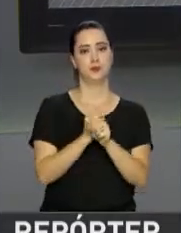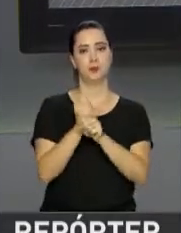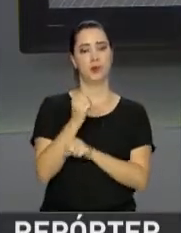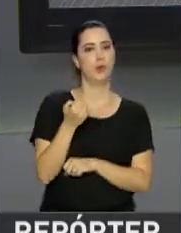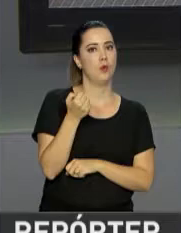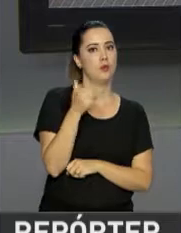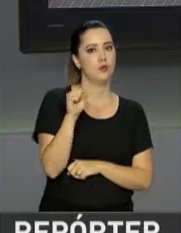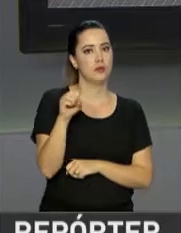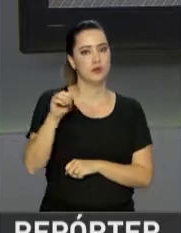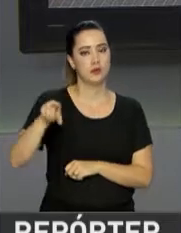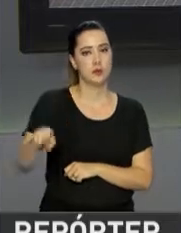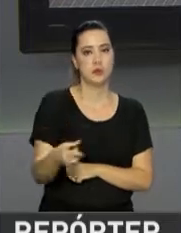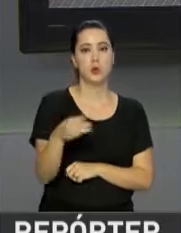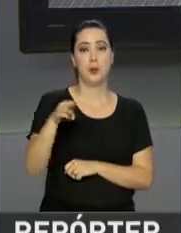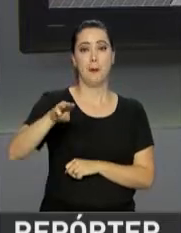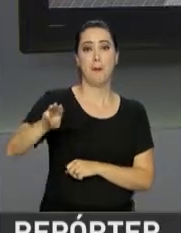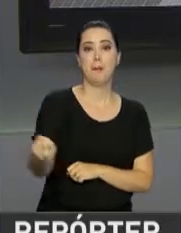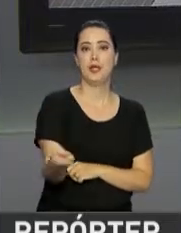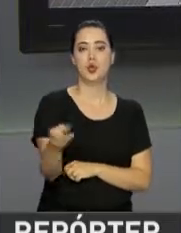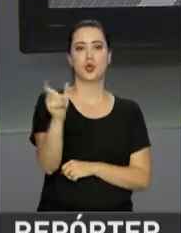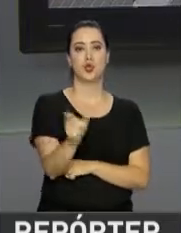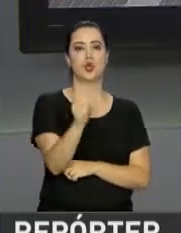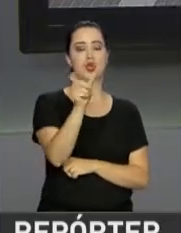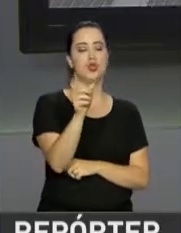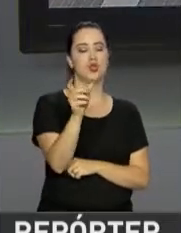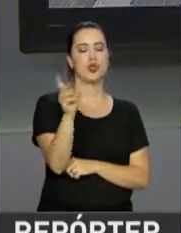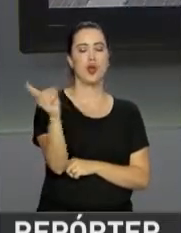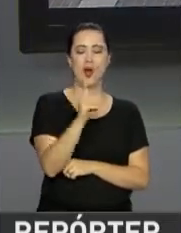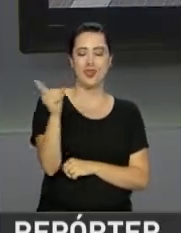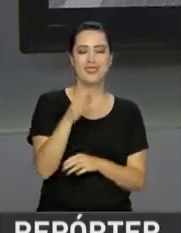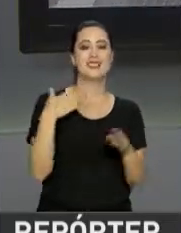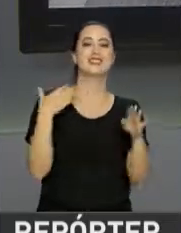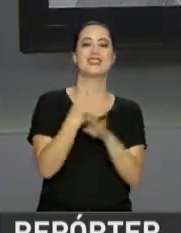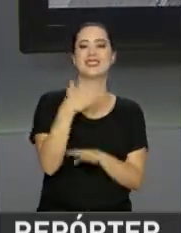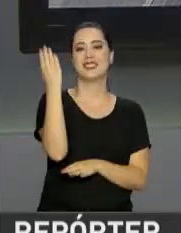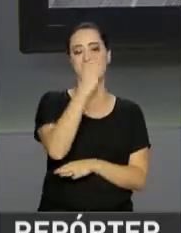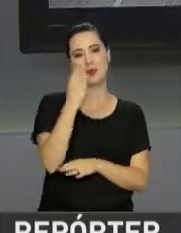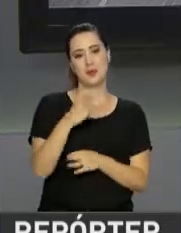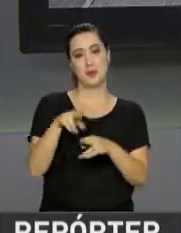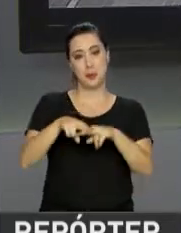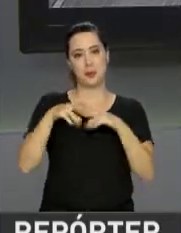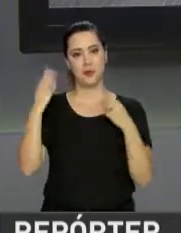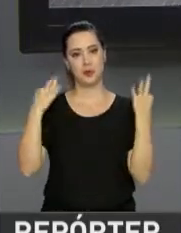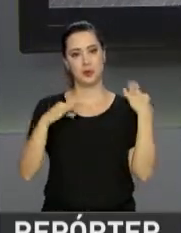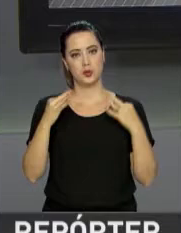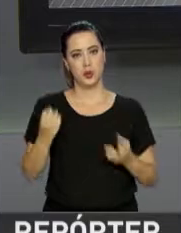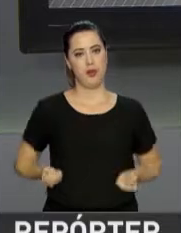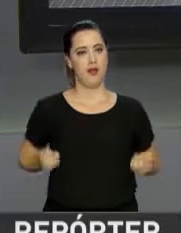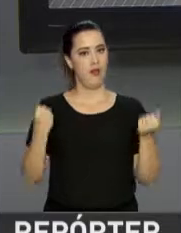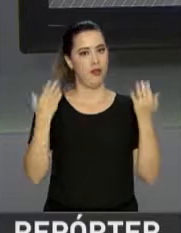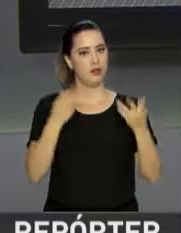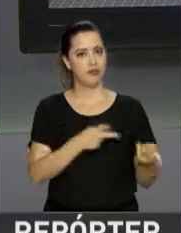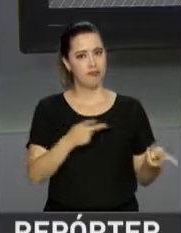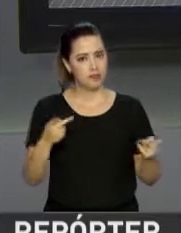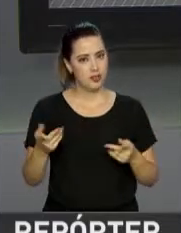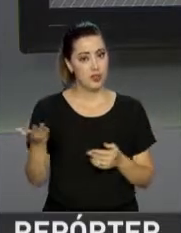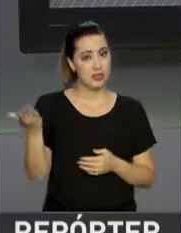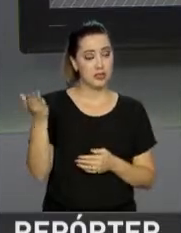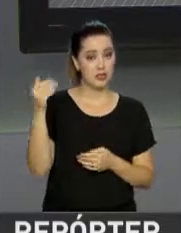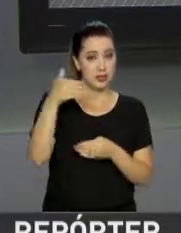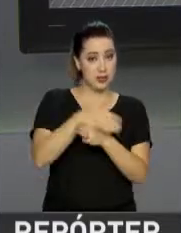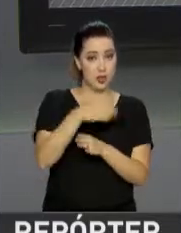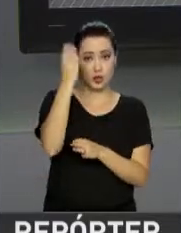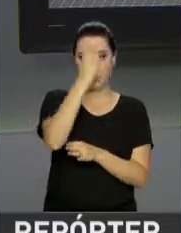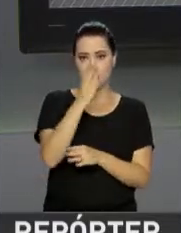deste ano, quase 800 milhões de dólares entraram no país por meio do turismo. O maior gasto de visitantes estrangeiros para o